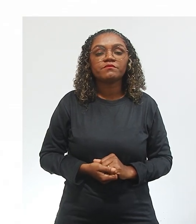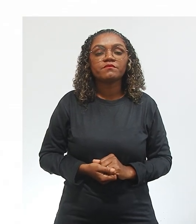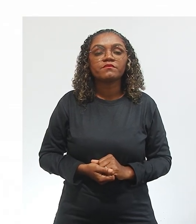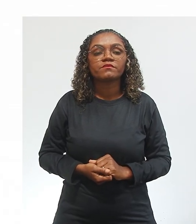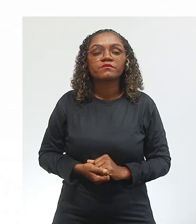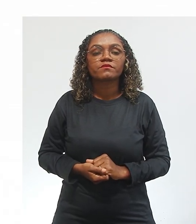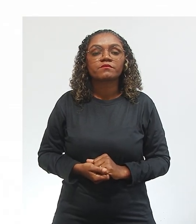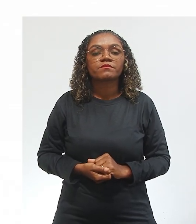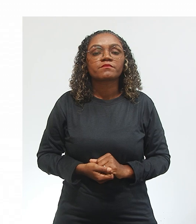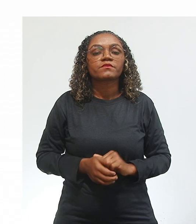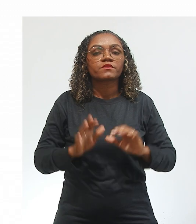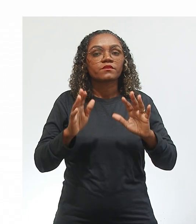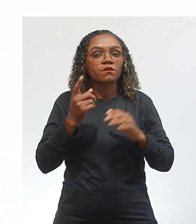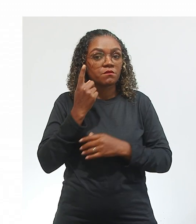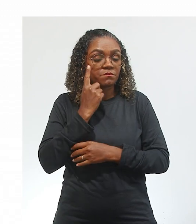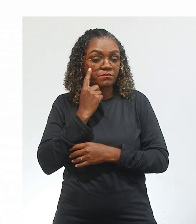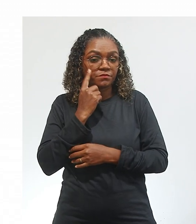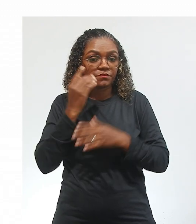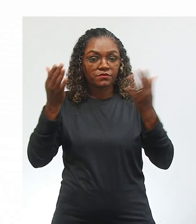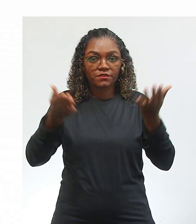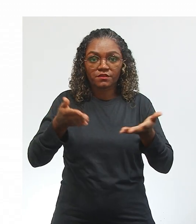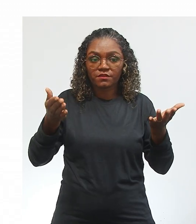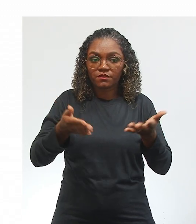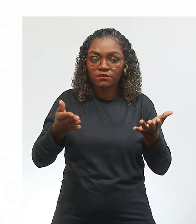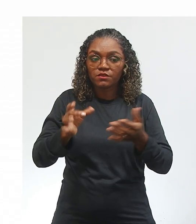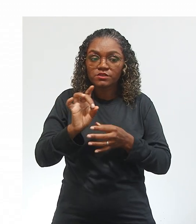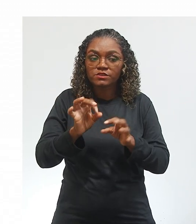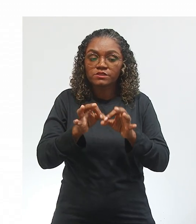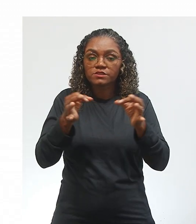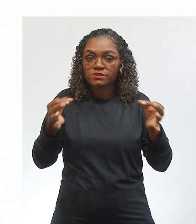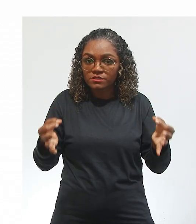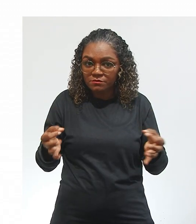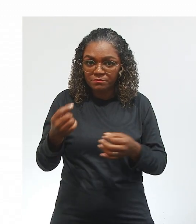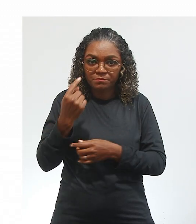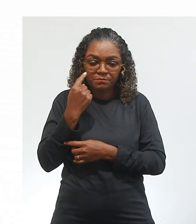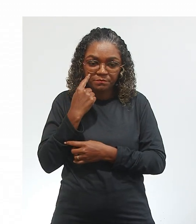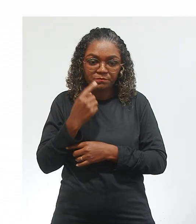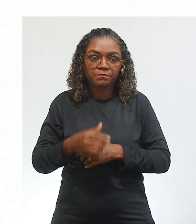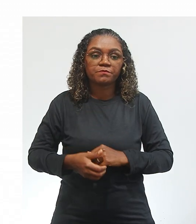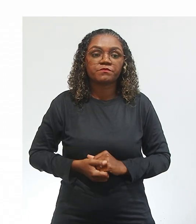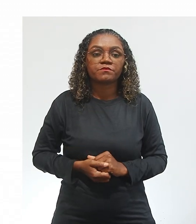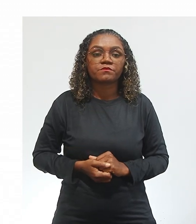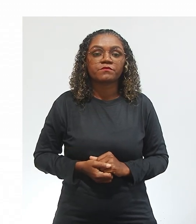4.2 também. Então vamos, agora fazendo os lançamentos de cada um.